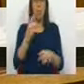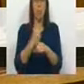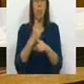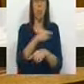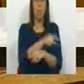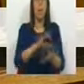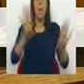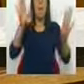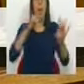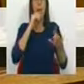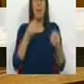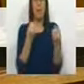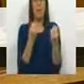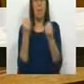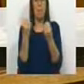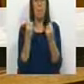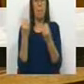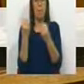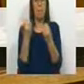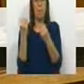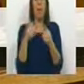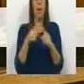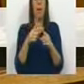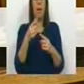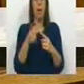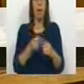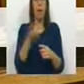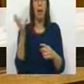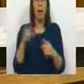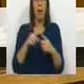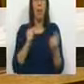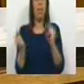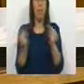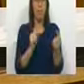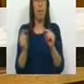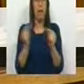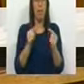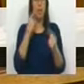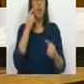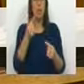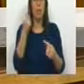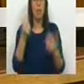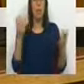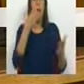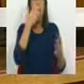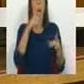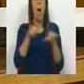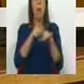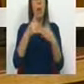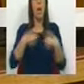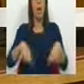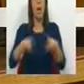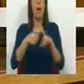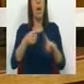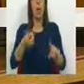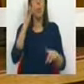também. E então vão sempre olhando para o retrovisor, e é por causa disso que muitas vezes nestes debates na especialidade parece que é uma audição